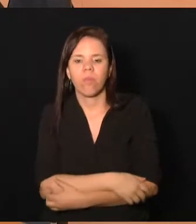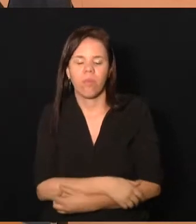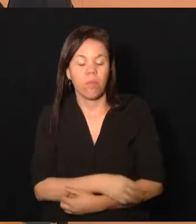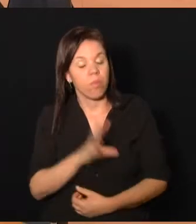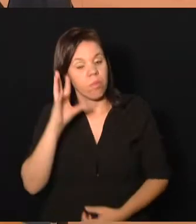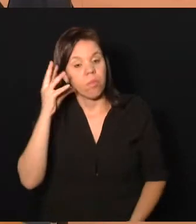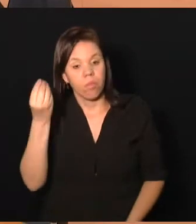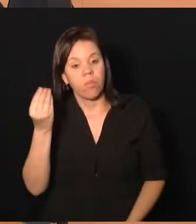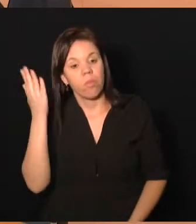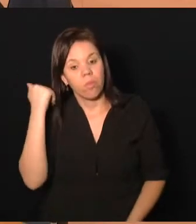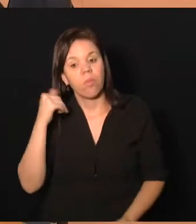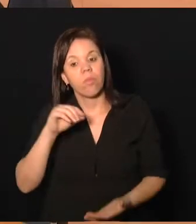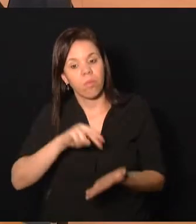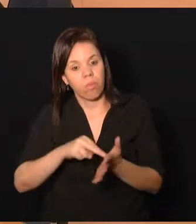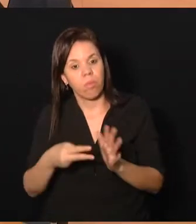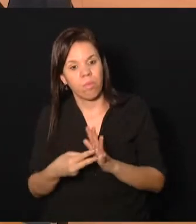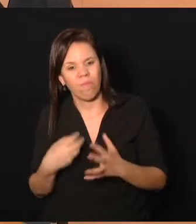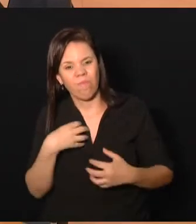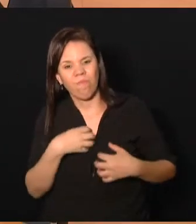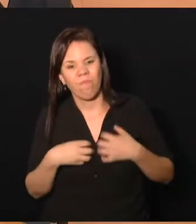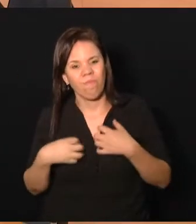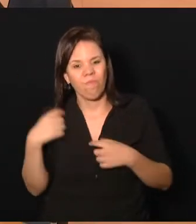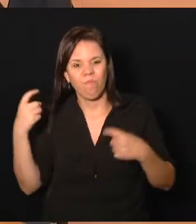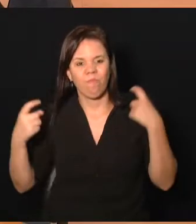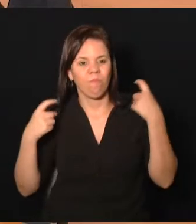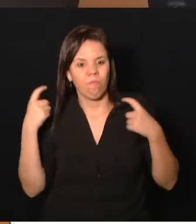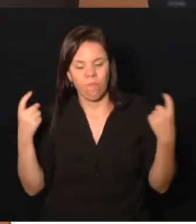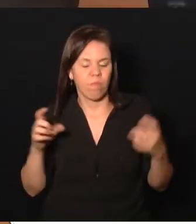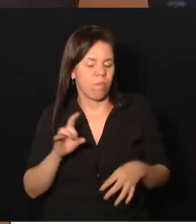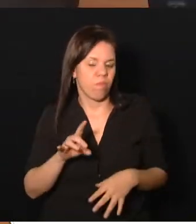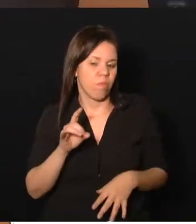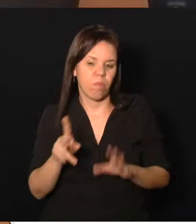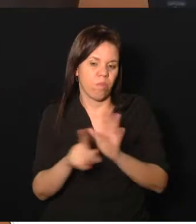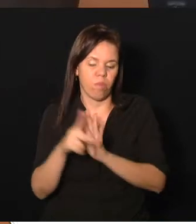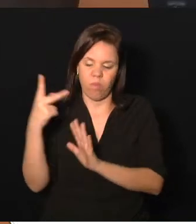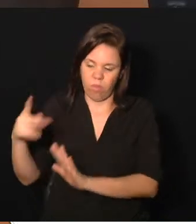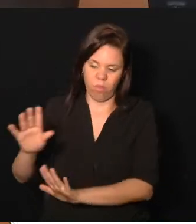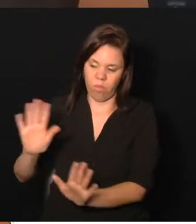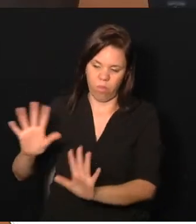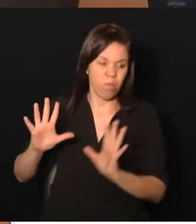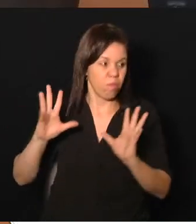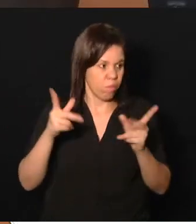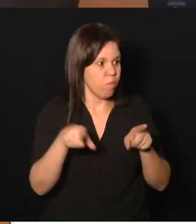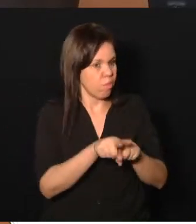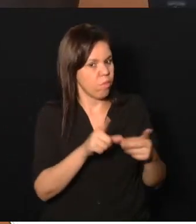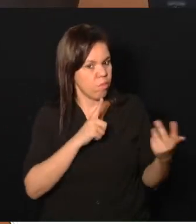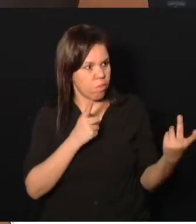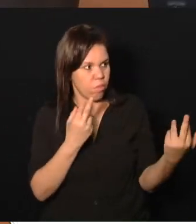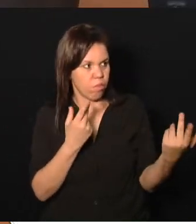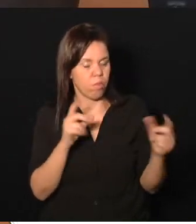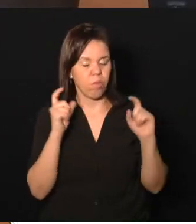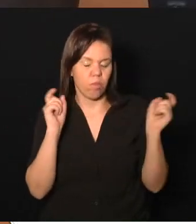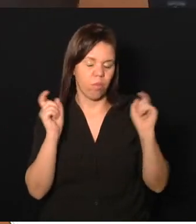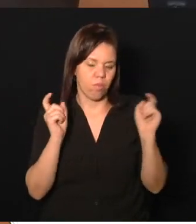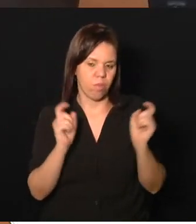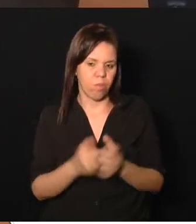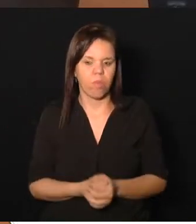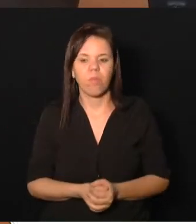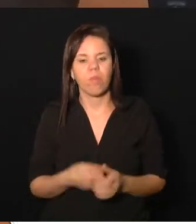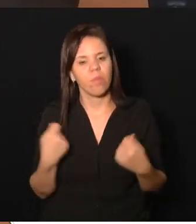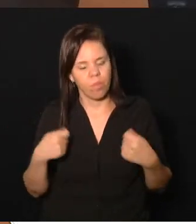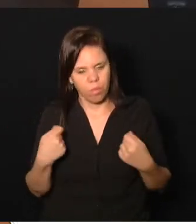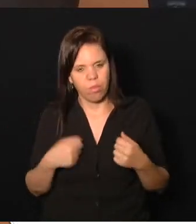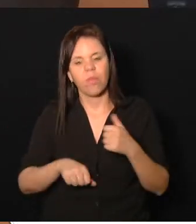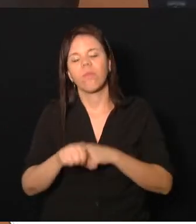entendem todas essas suas inquietações, que não são somente suas, nossa. É necessário